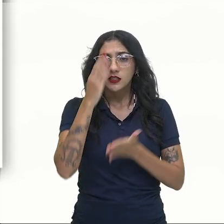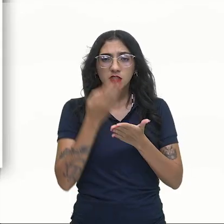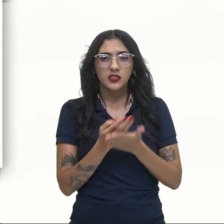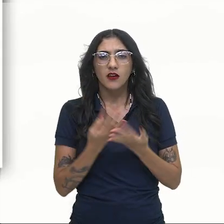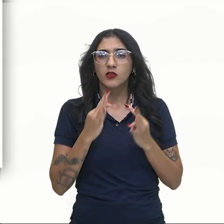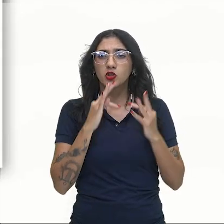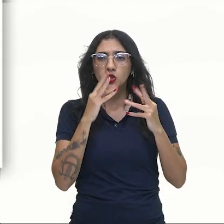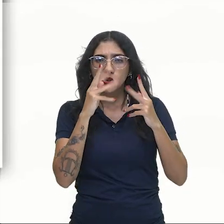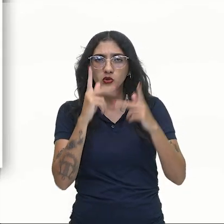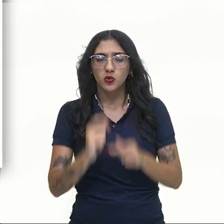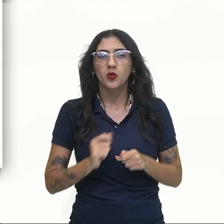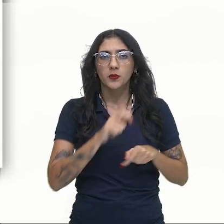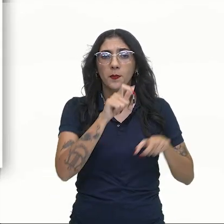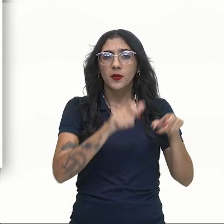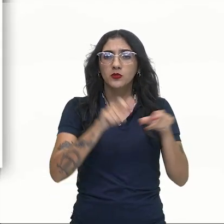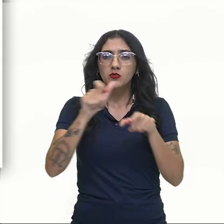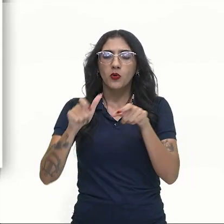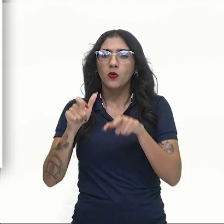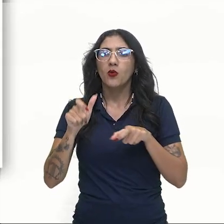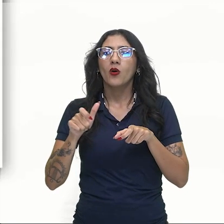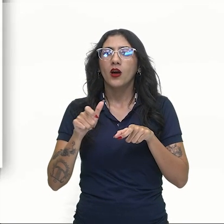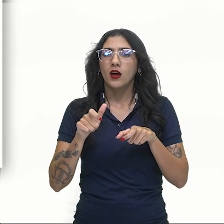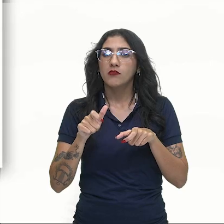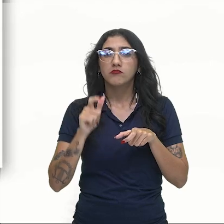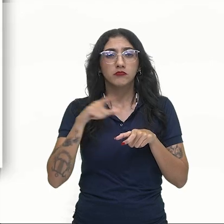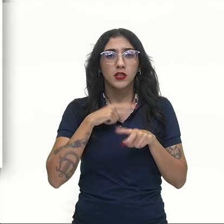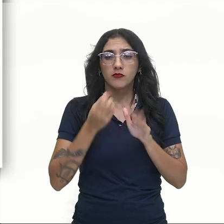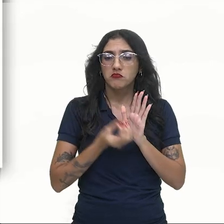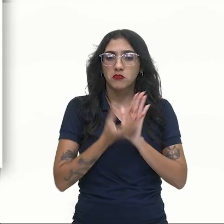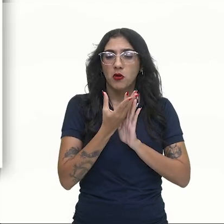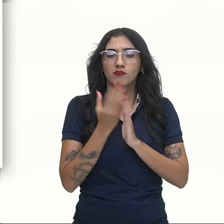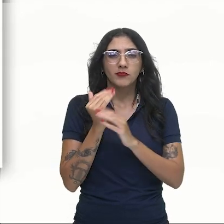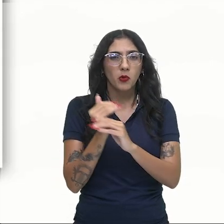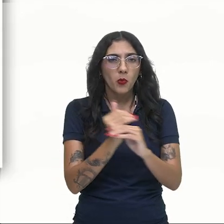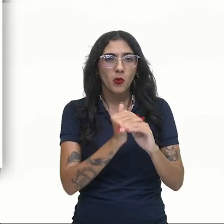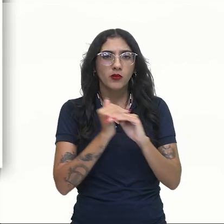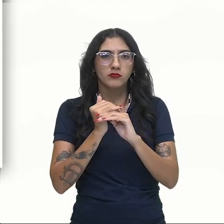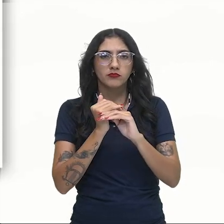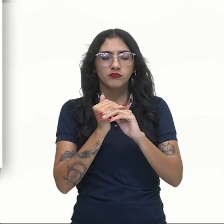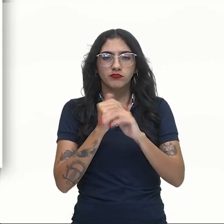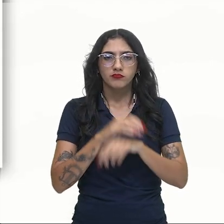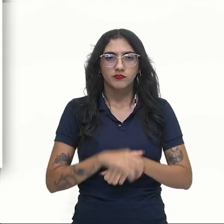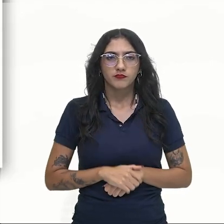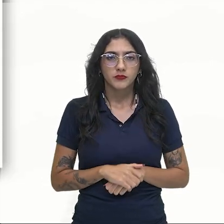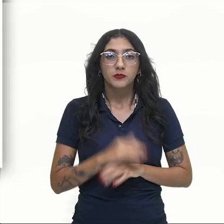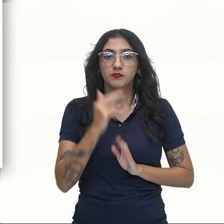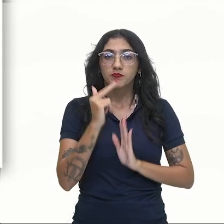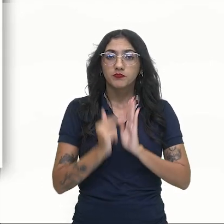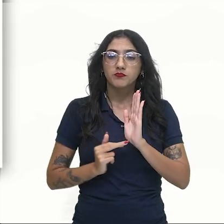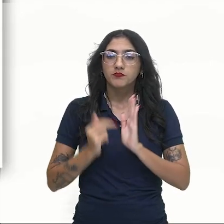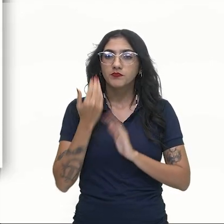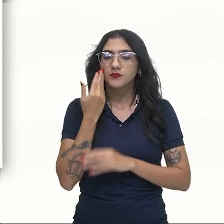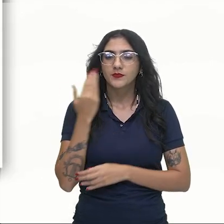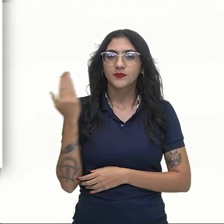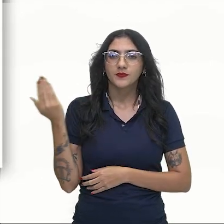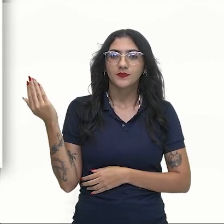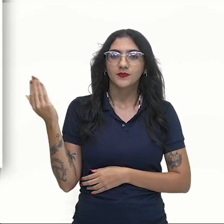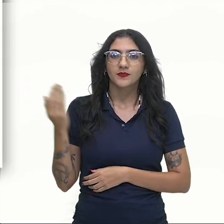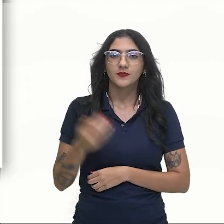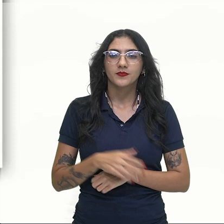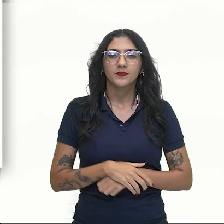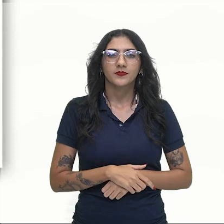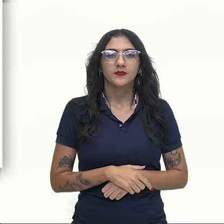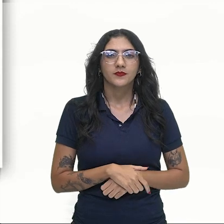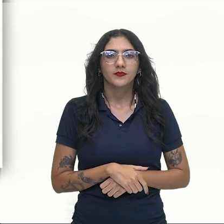equal, todo homem foi criado igual. I have a dream that one day, on the red hills